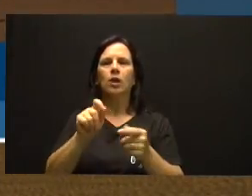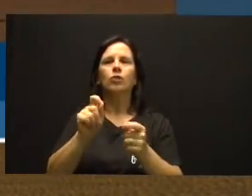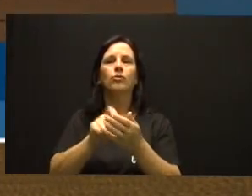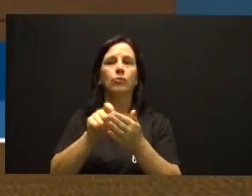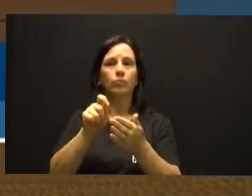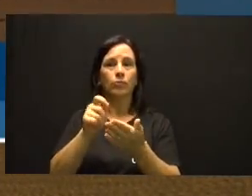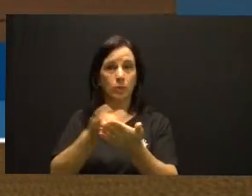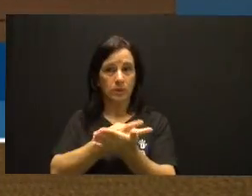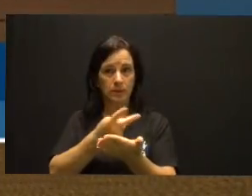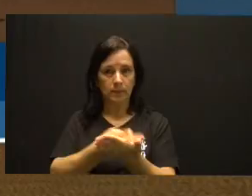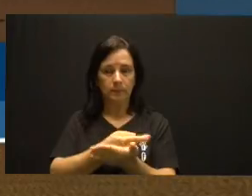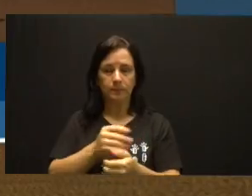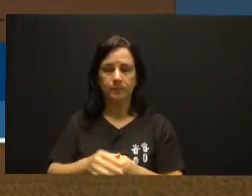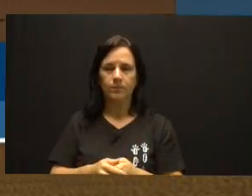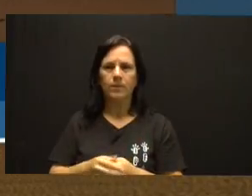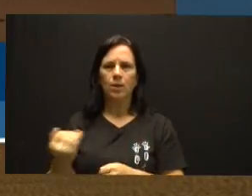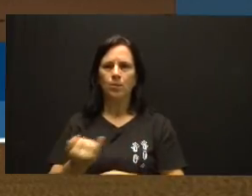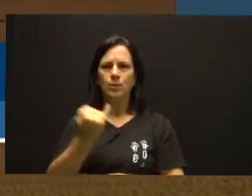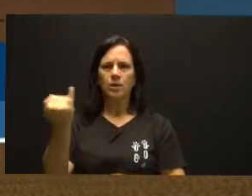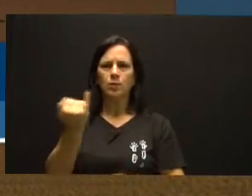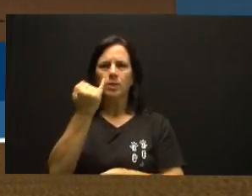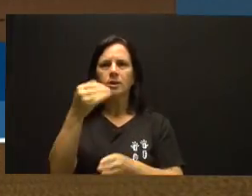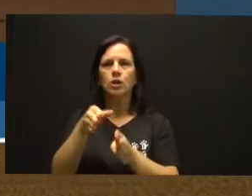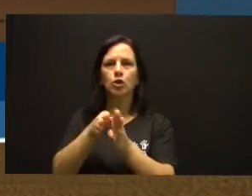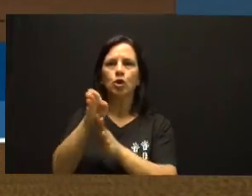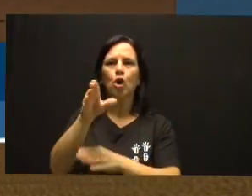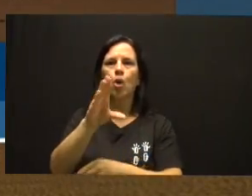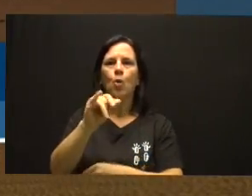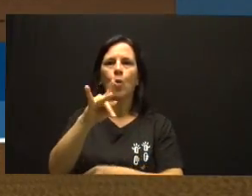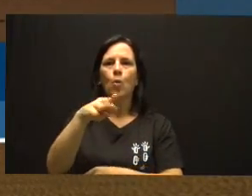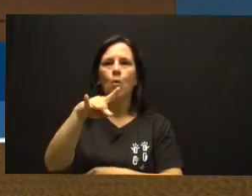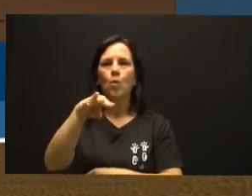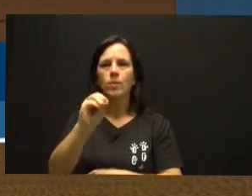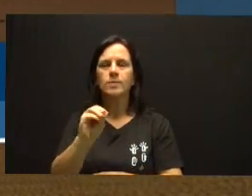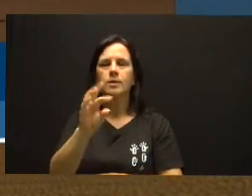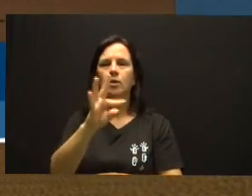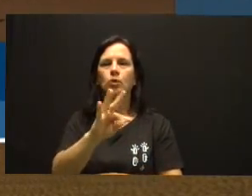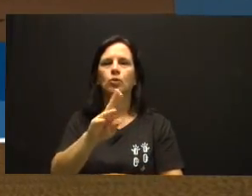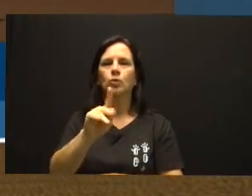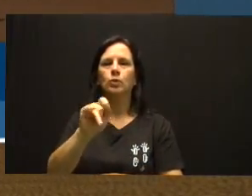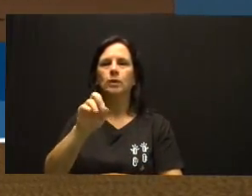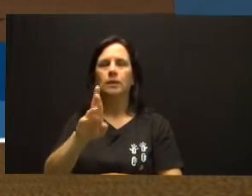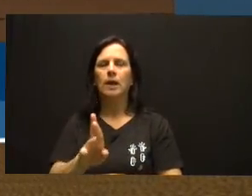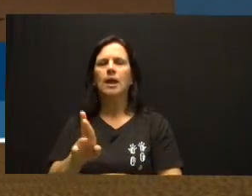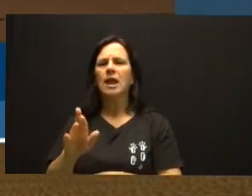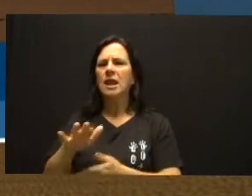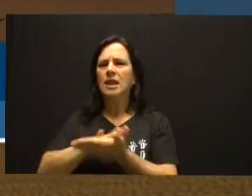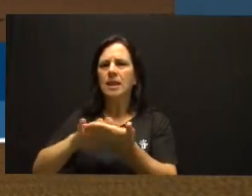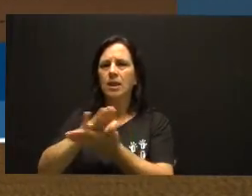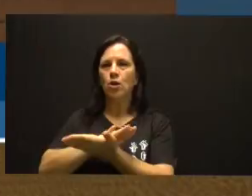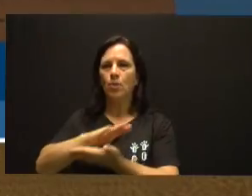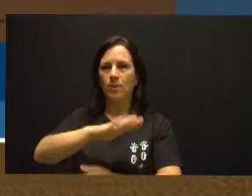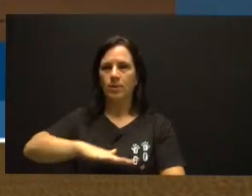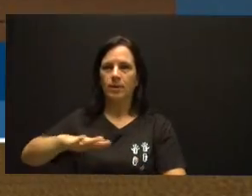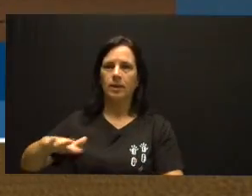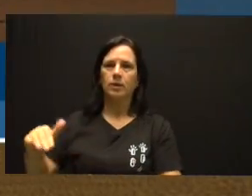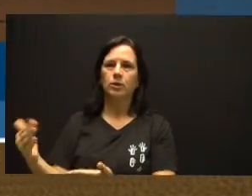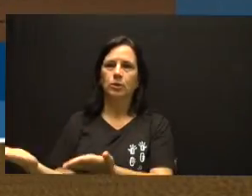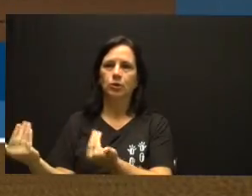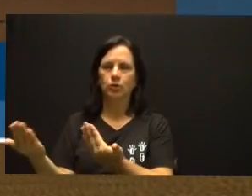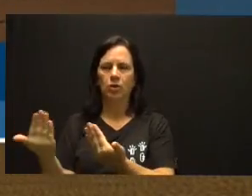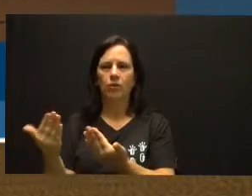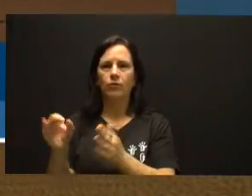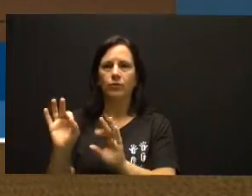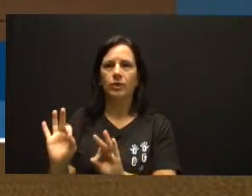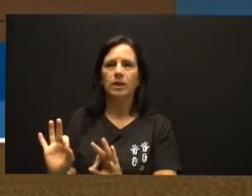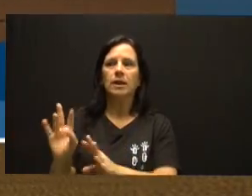outras. Por ser tão importante, devemos nos preocupar para que nenhuma criança e adolescente de nosso município fique